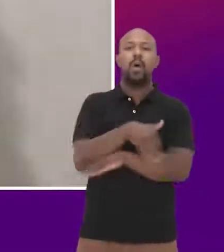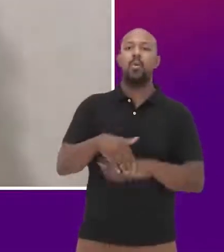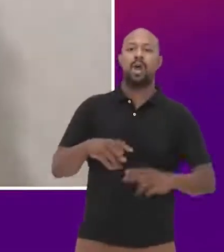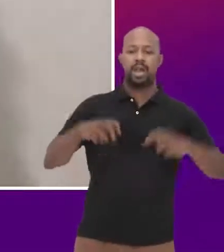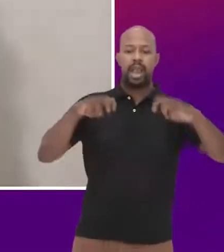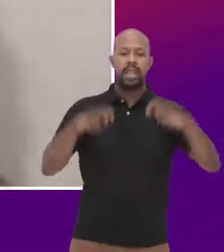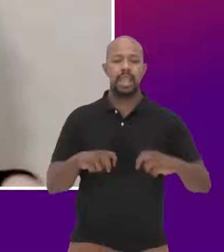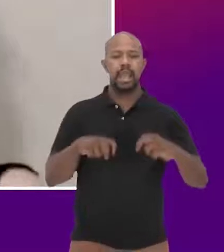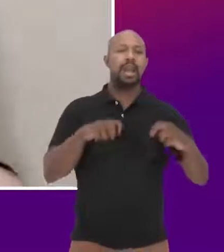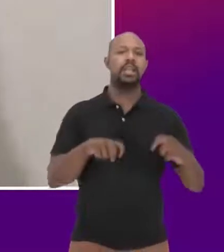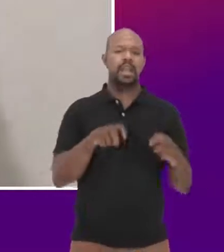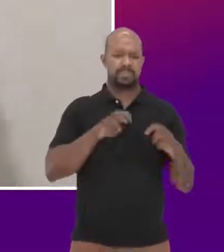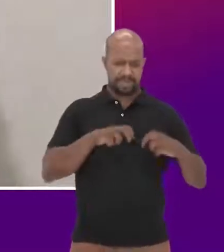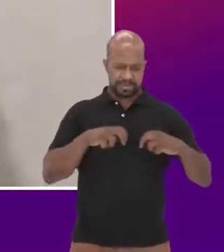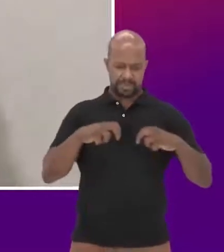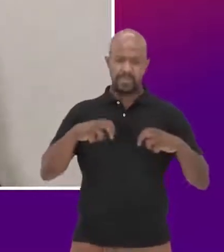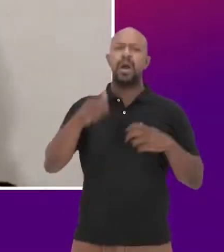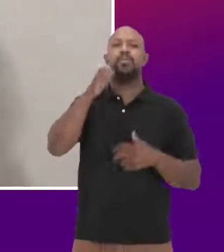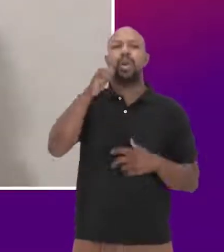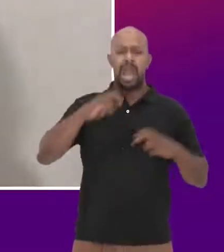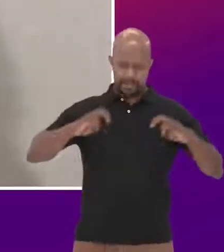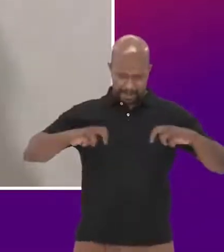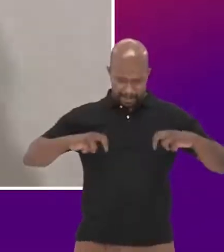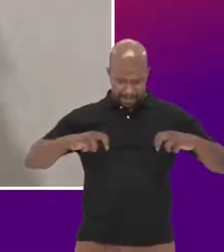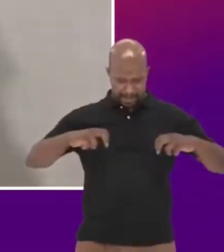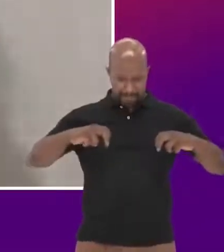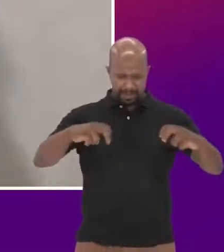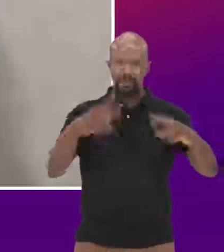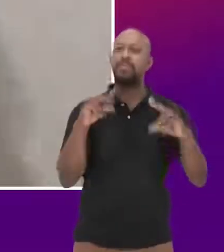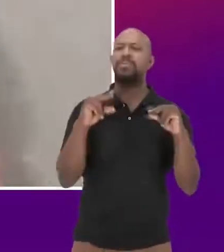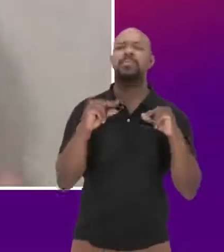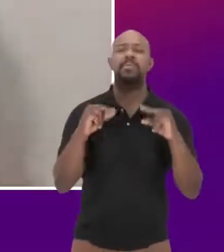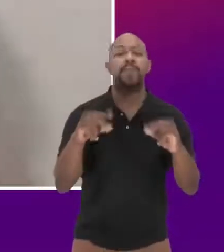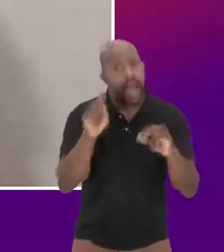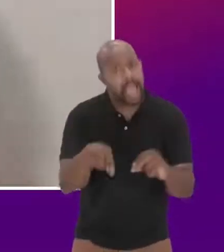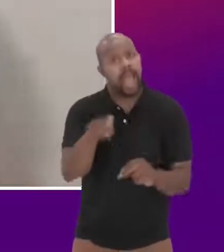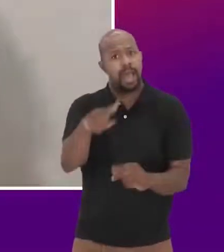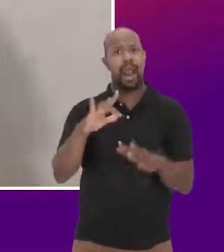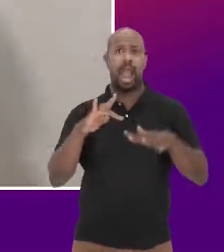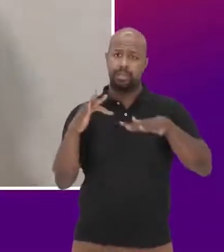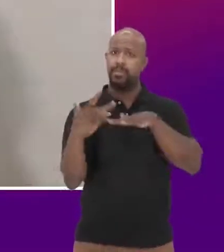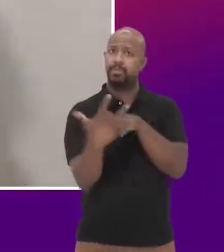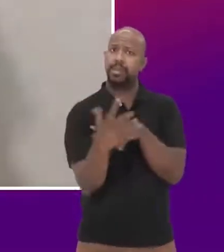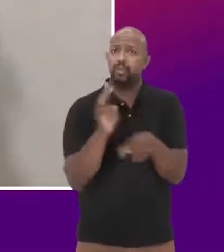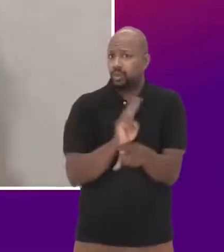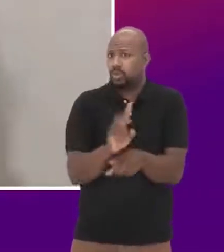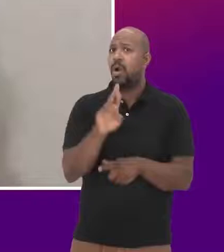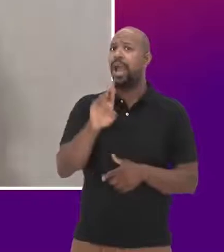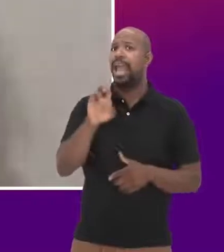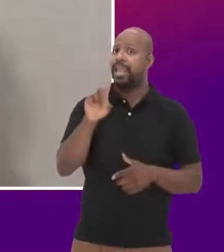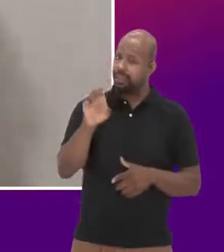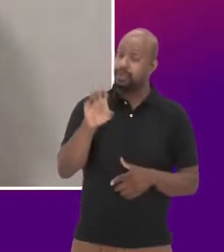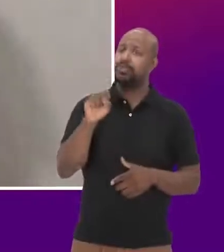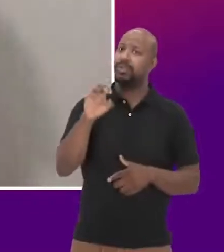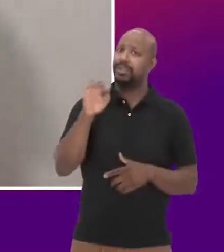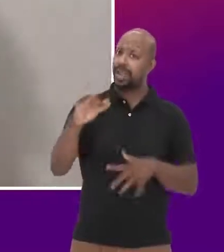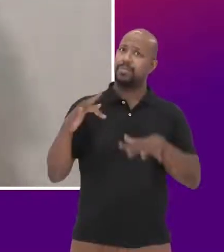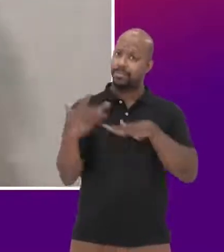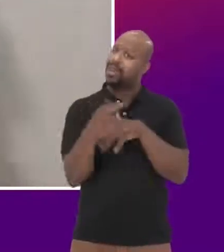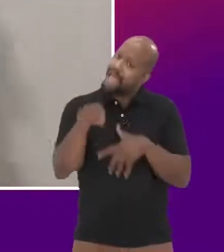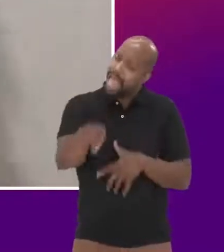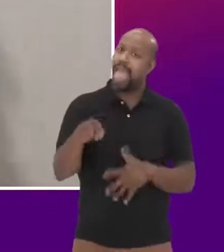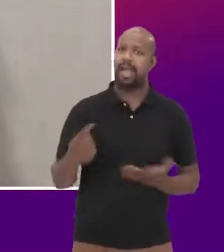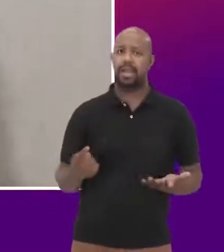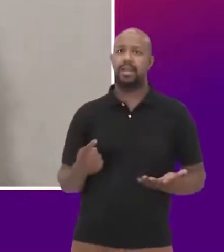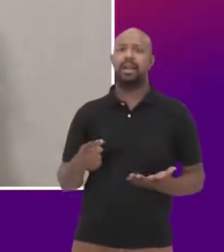Então, aquela fila de cadeira de mulher fofocando, aquilo ali já era rede social, aquilo ali já se formava,